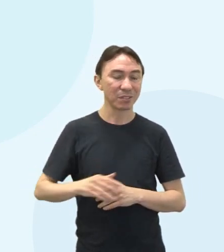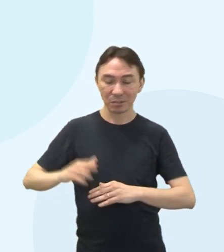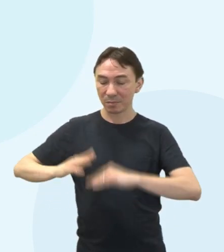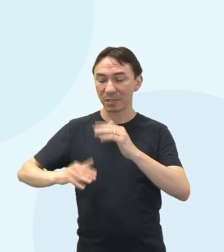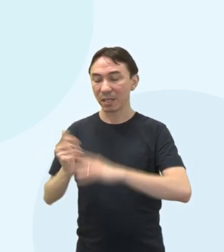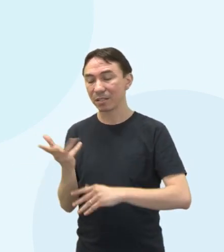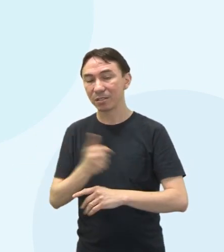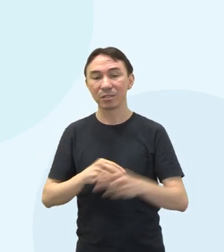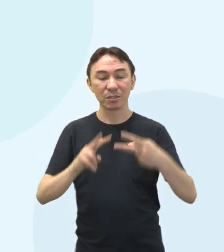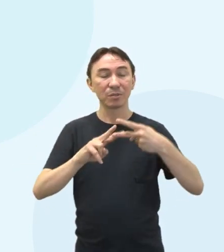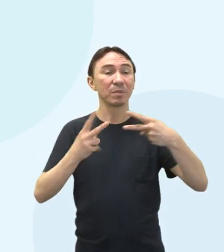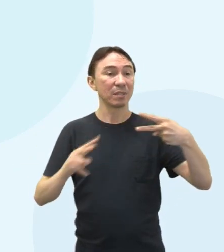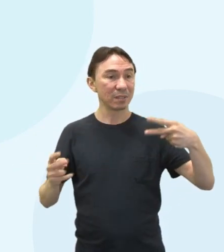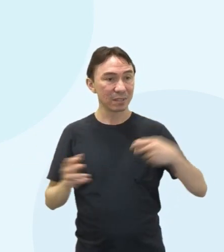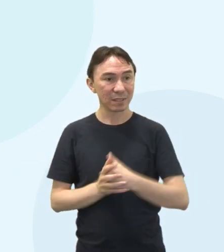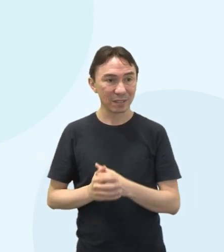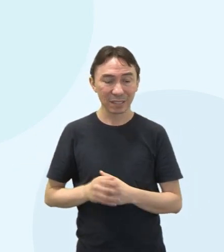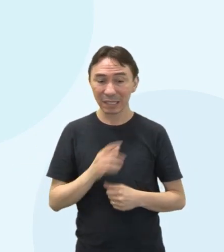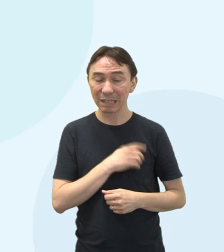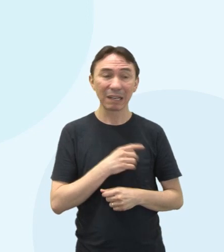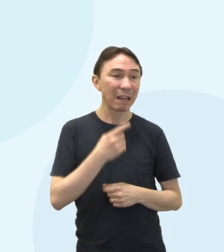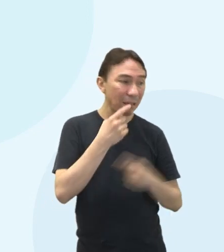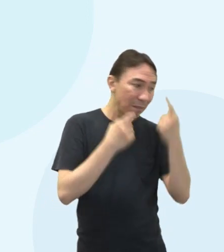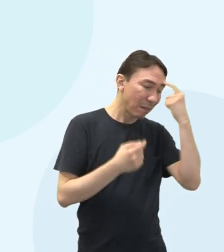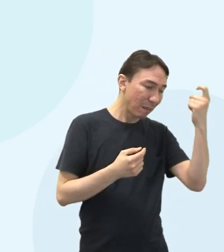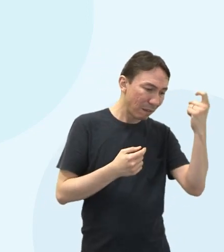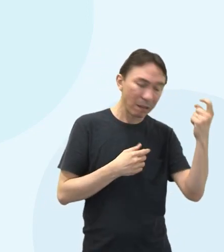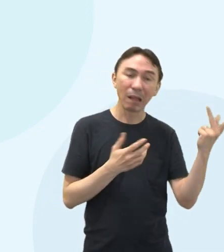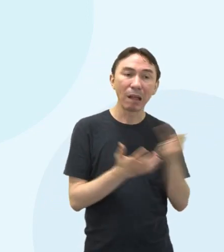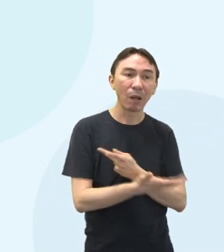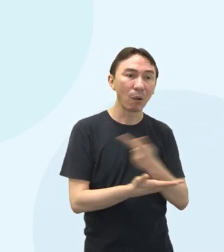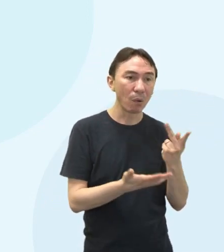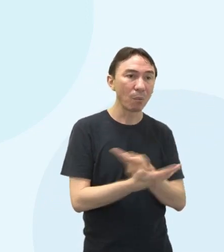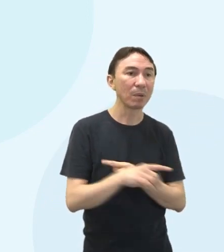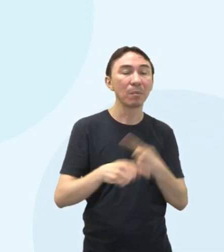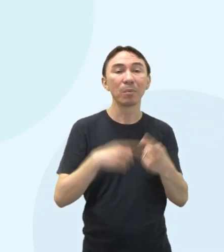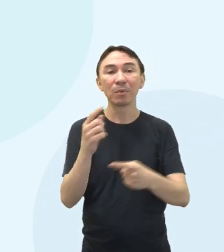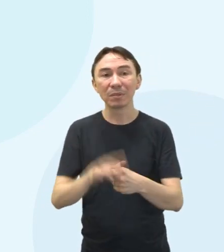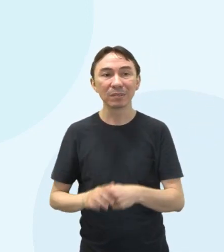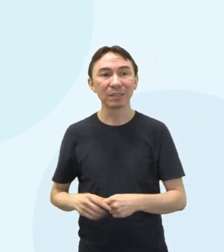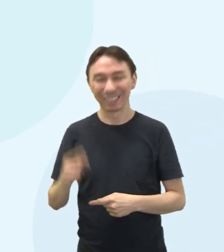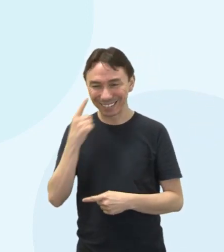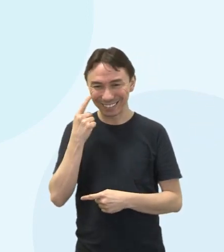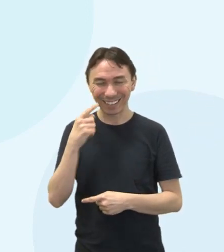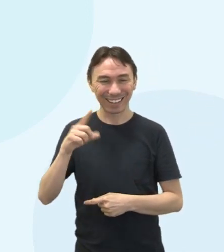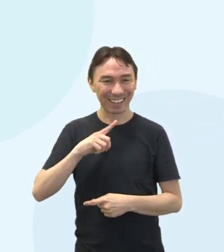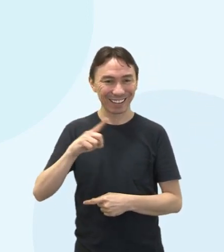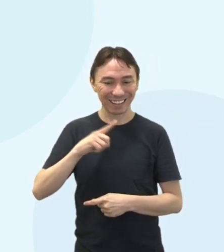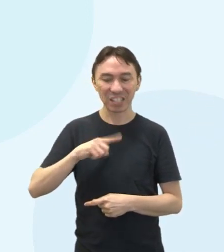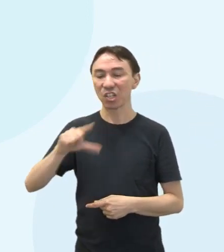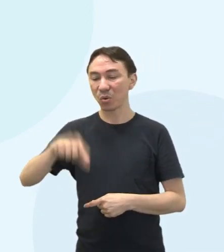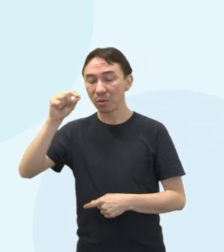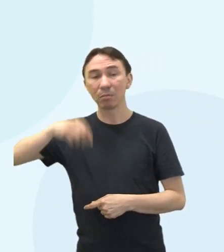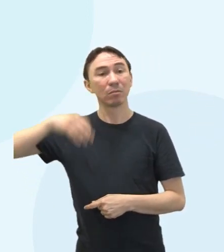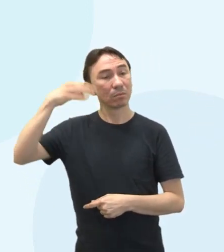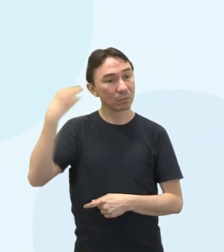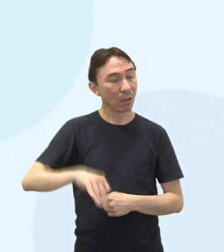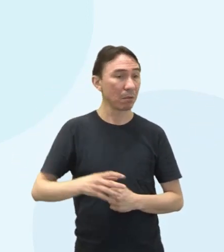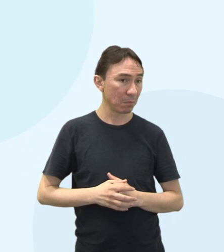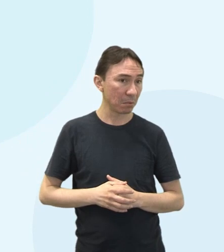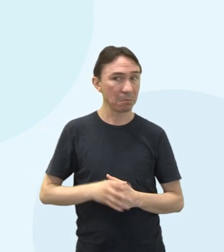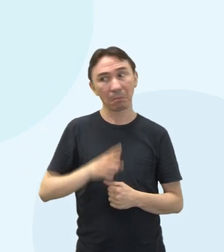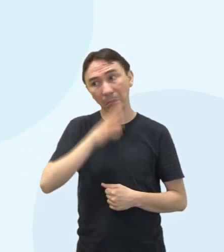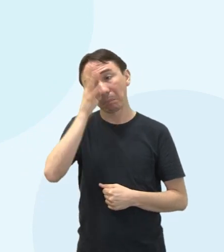ele acertou e na hora de marcar a alternativa né então nós percebemos que isso pode